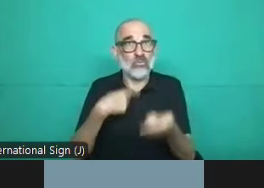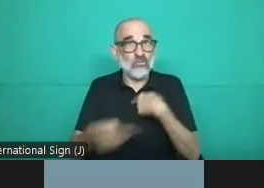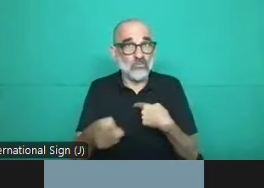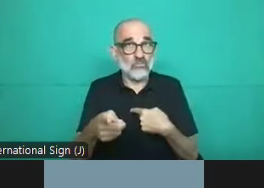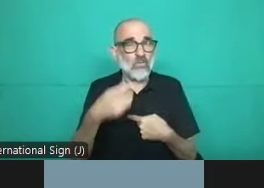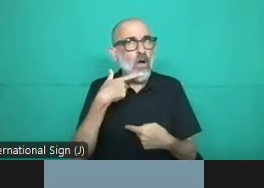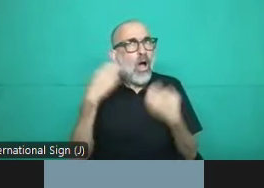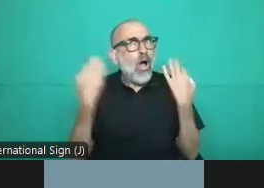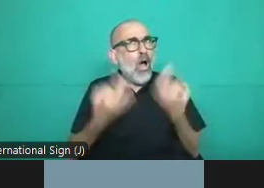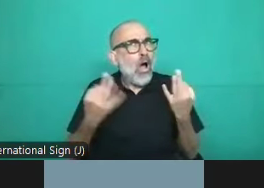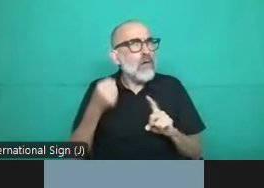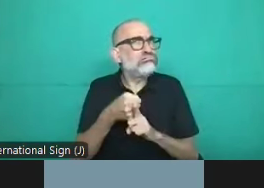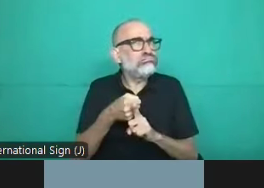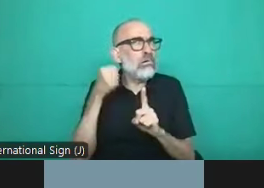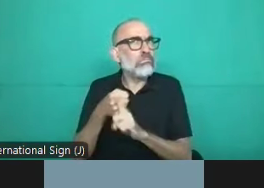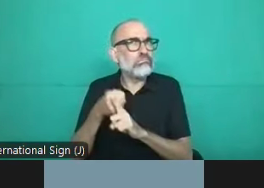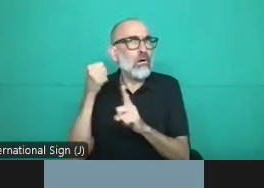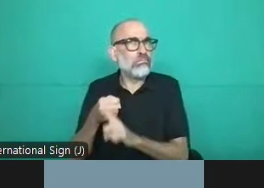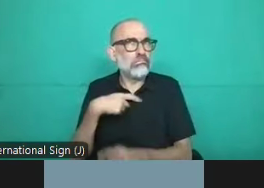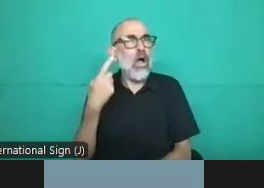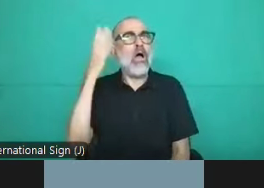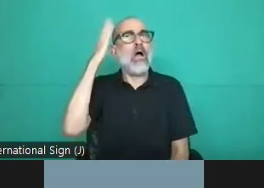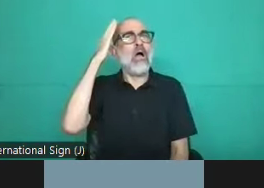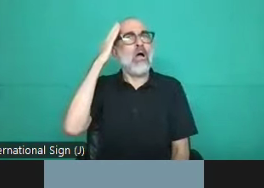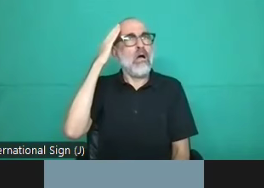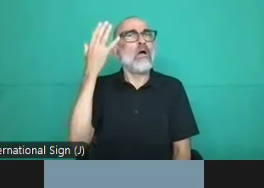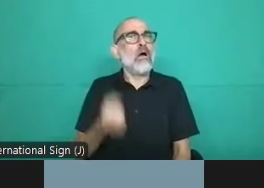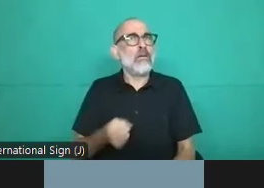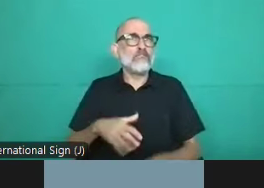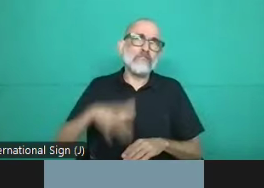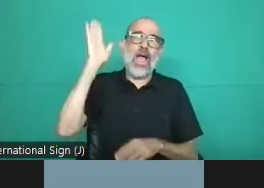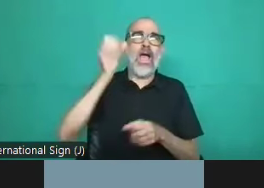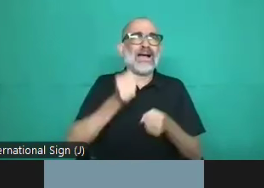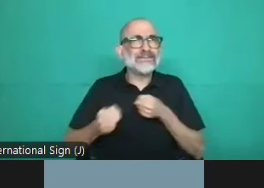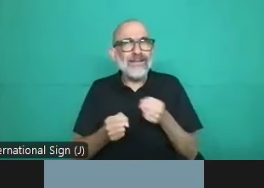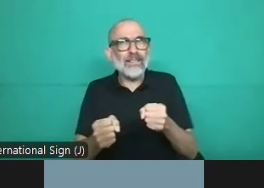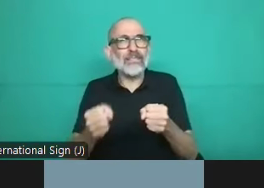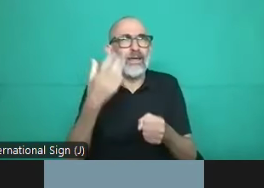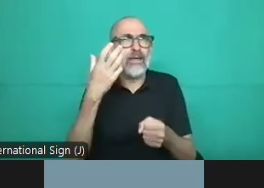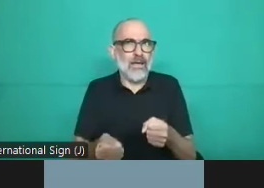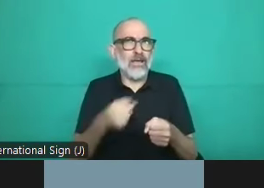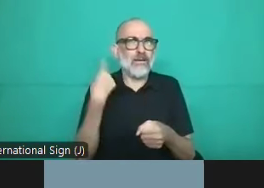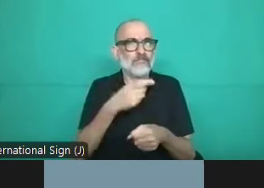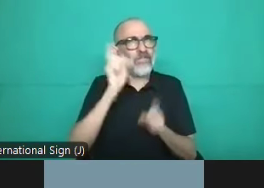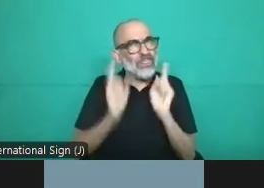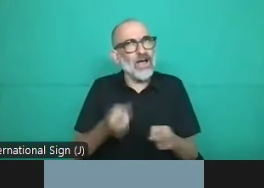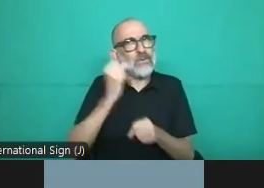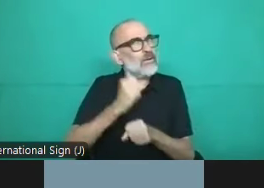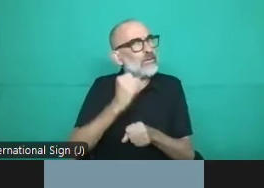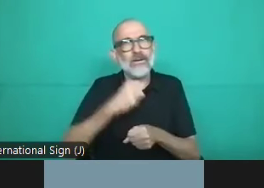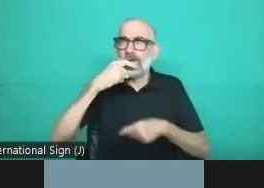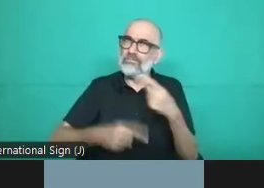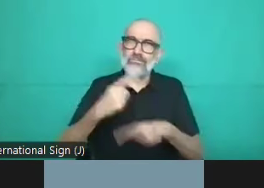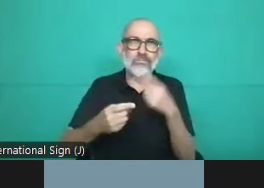códigos QR que estarão nessa gravação para vocês olhar